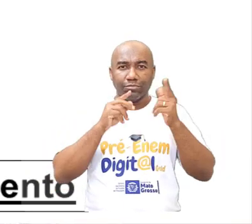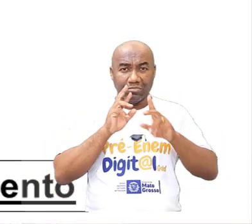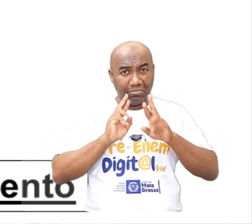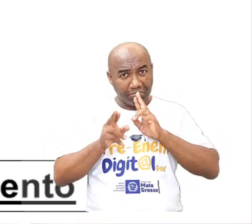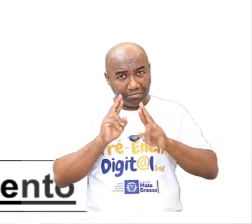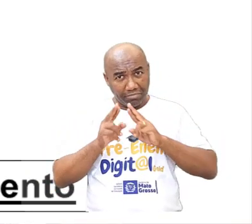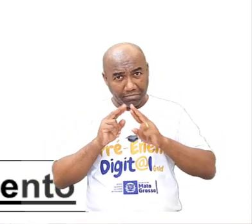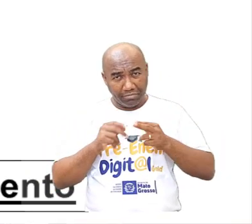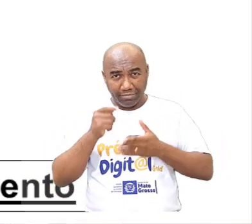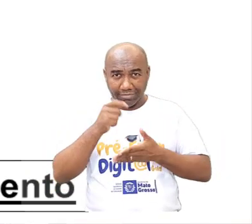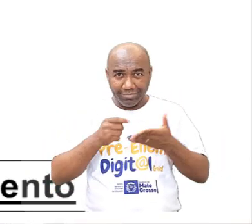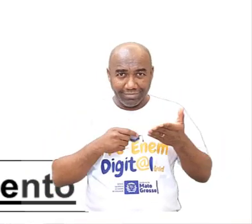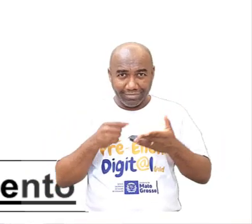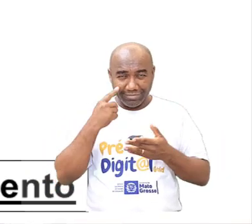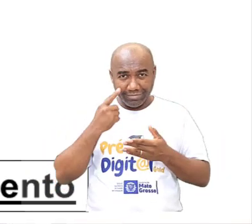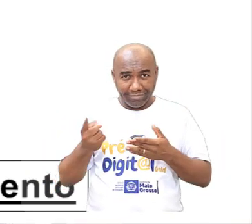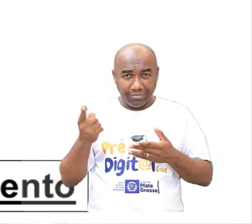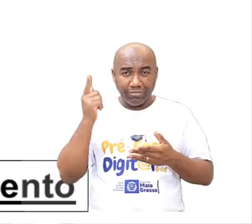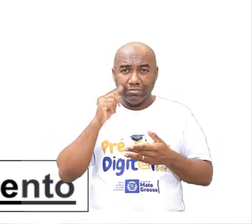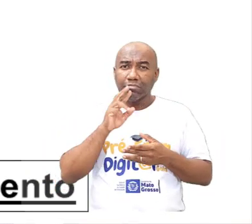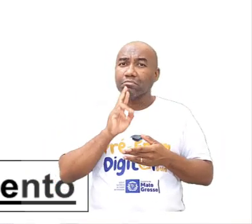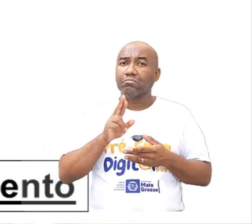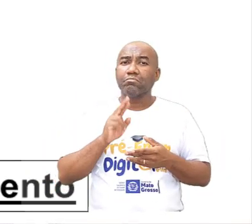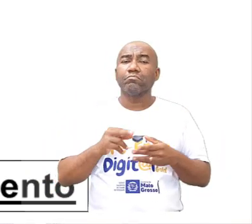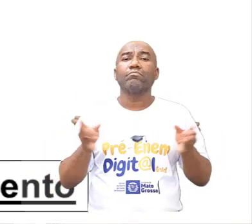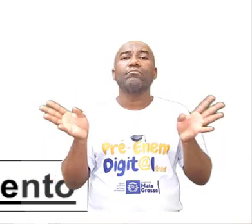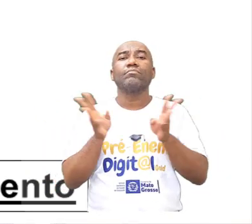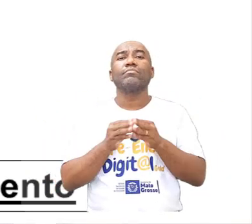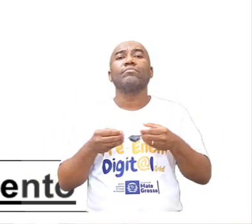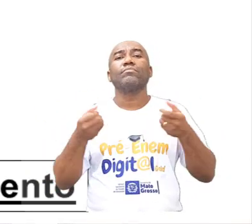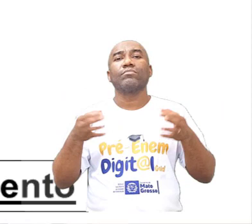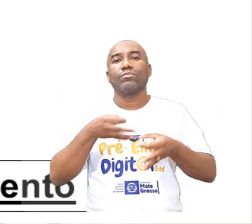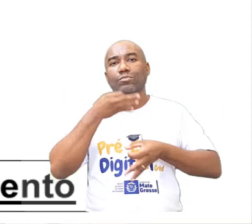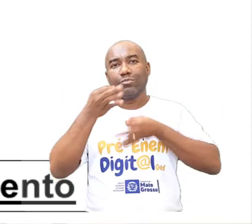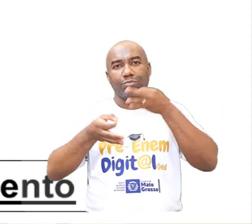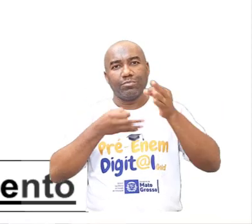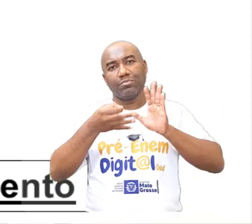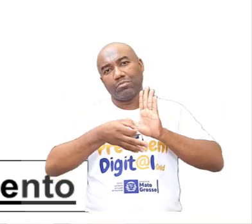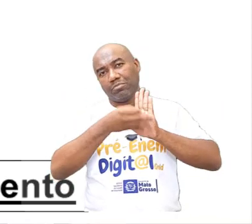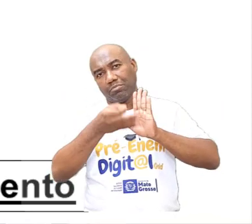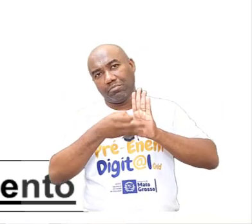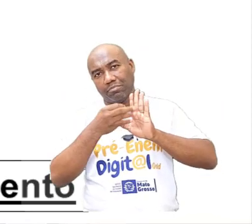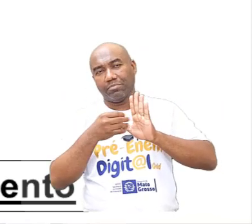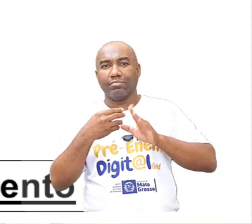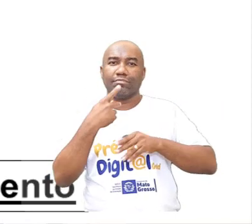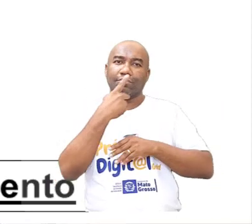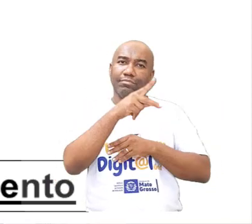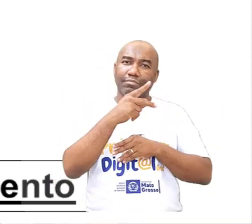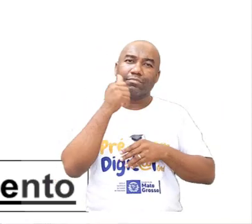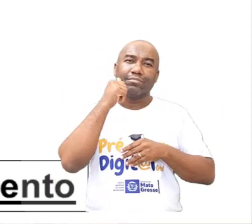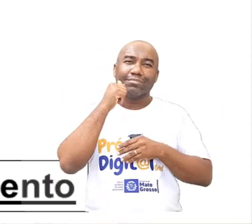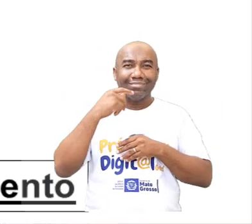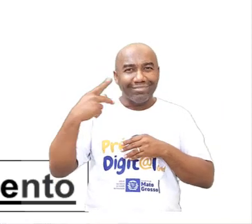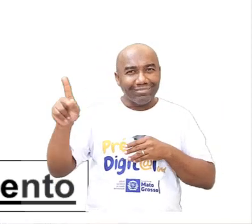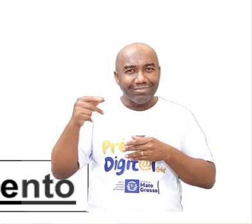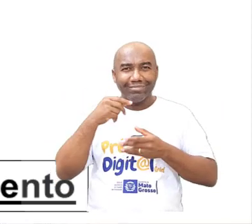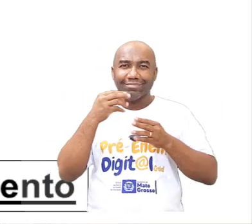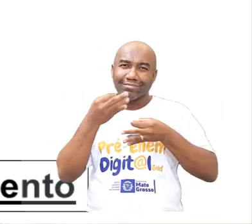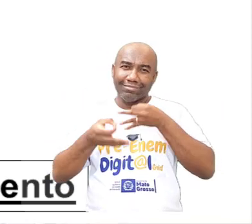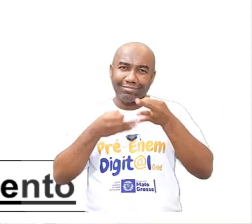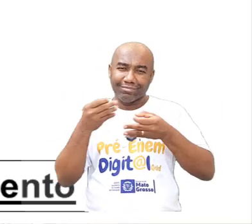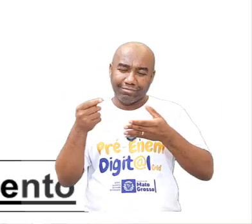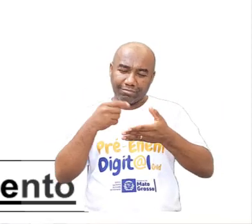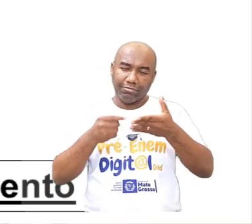o efeito ali no marronzinho. E o que, que sobrou aqui? Agora o que eu te falei sobre o encerramento do